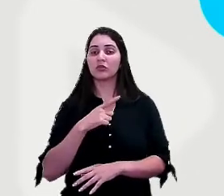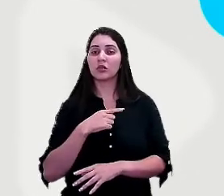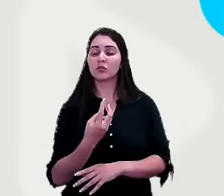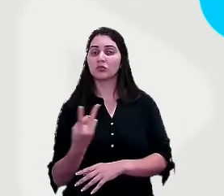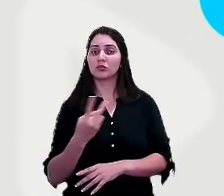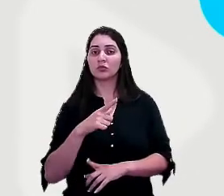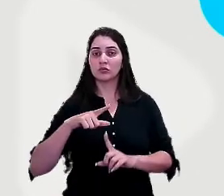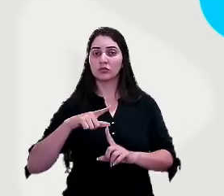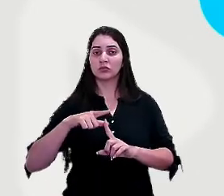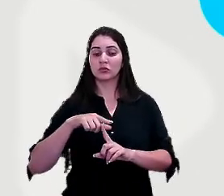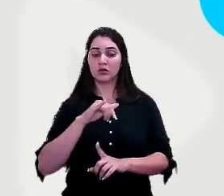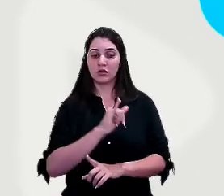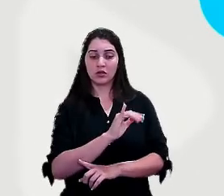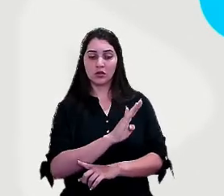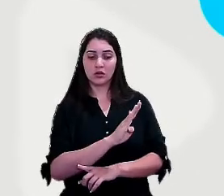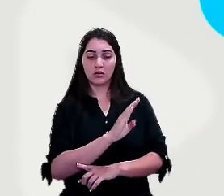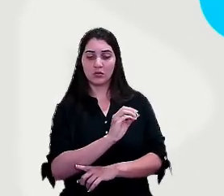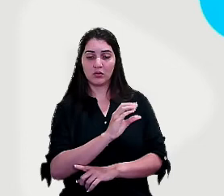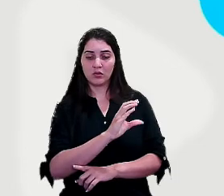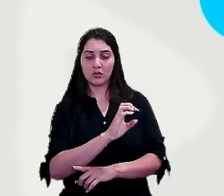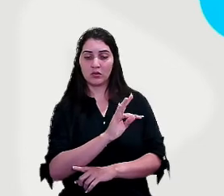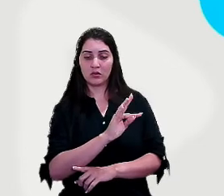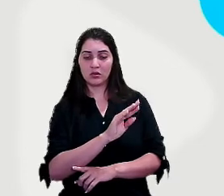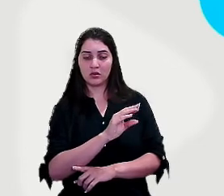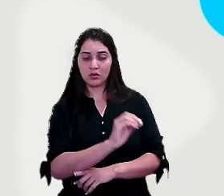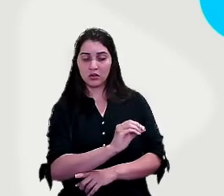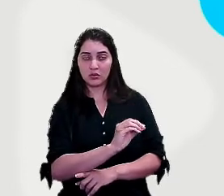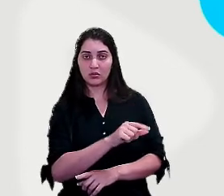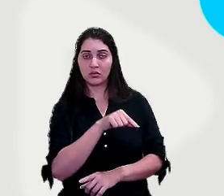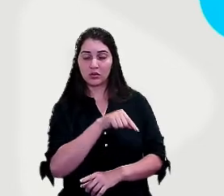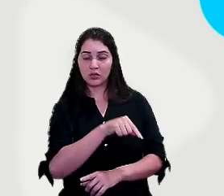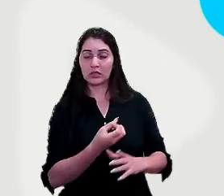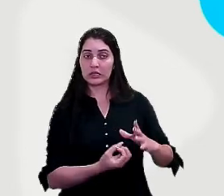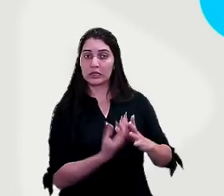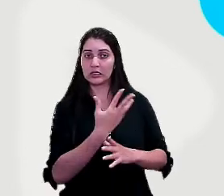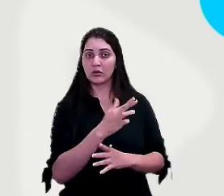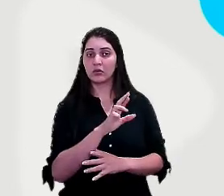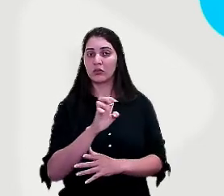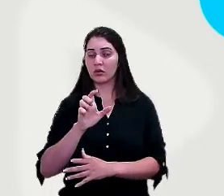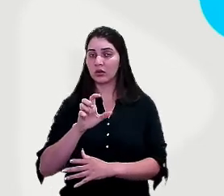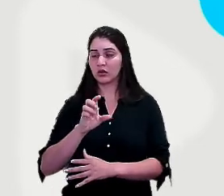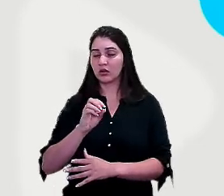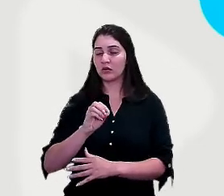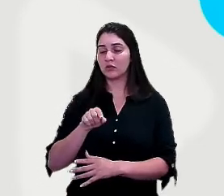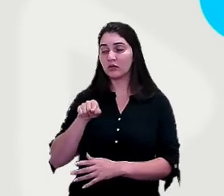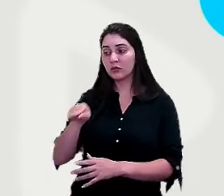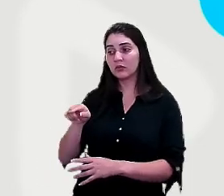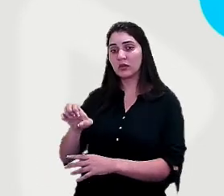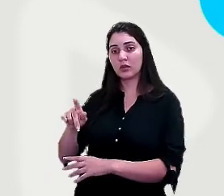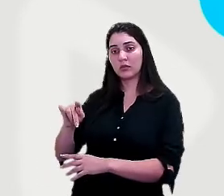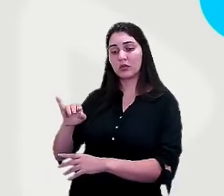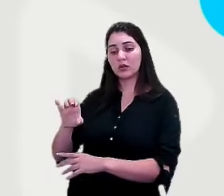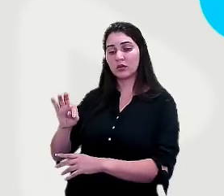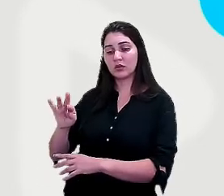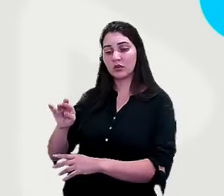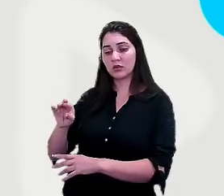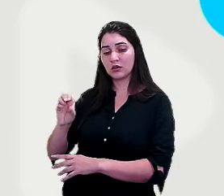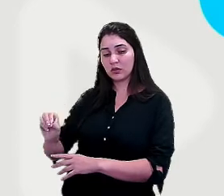partes, né? O hipocentro, que é onde deu origem ao relevo, e o epicentro, onde foi sentido, né,